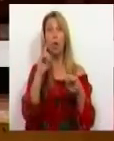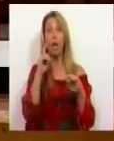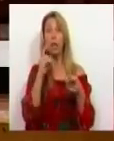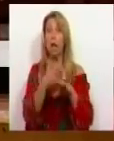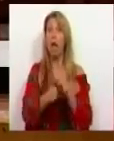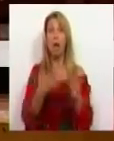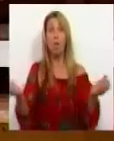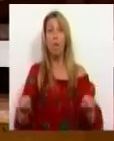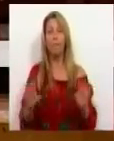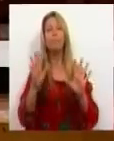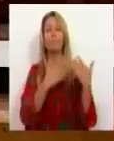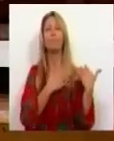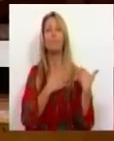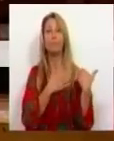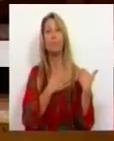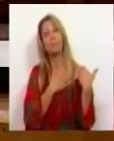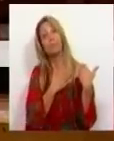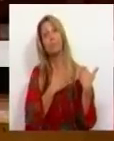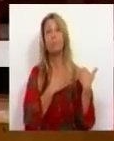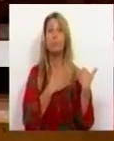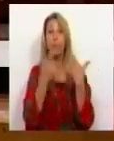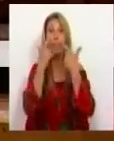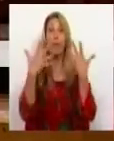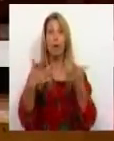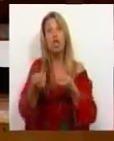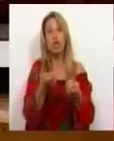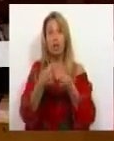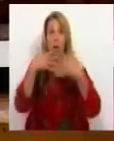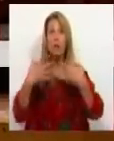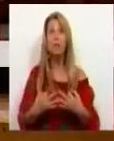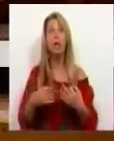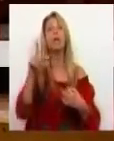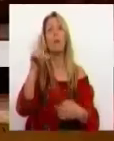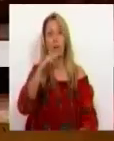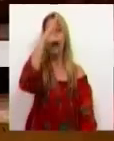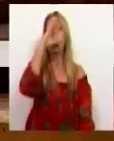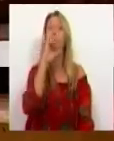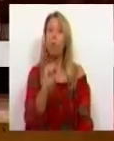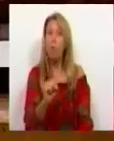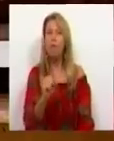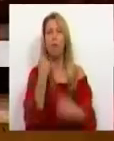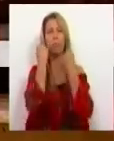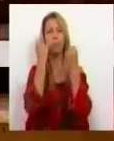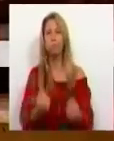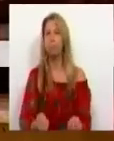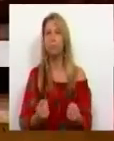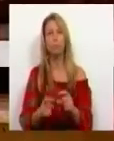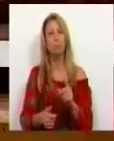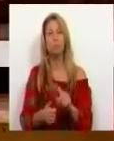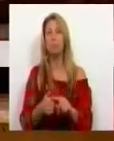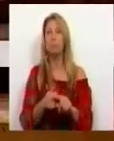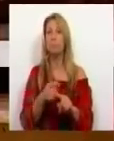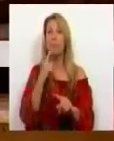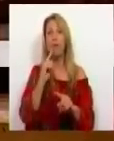garantido. A responsabilidade passa pela gestão, certamente, mas também pelos governos que não foram capazes de adotar as melhores